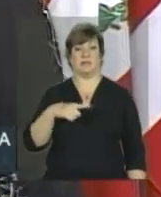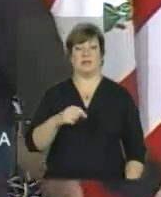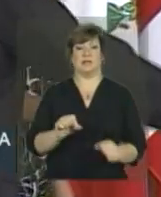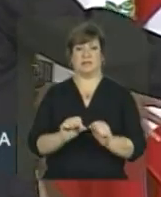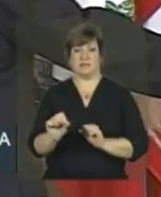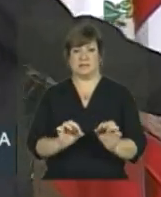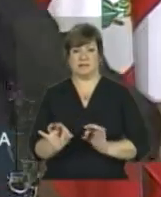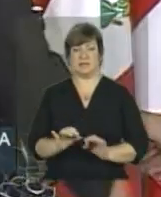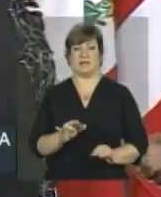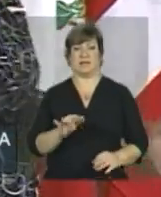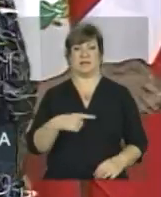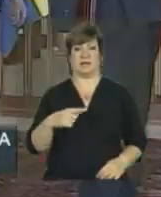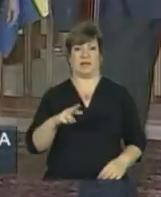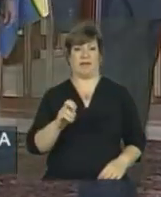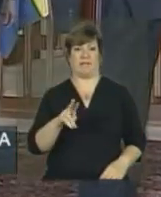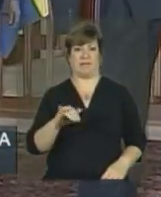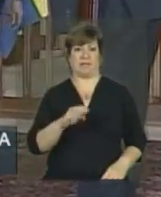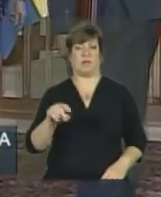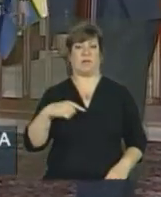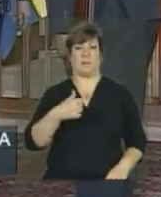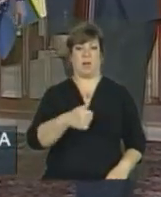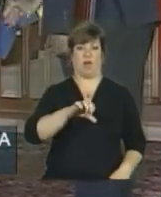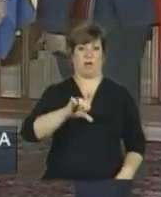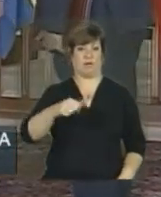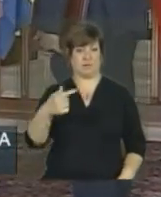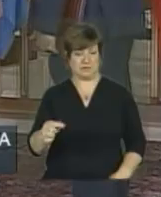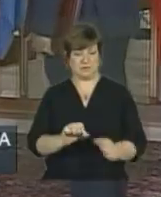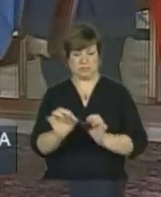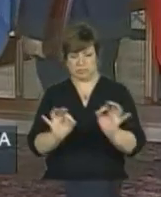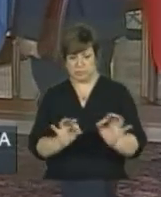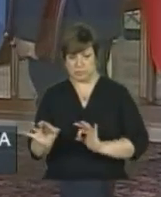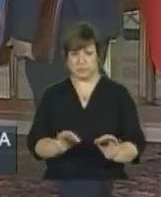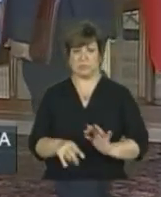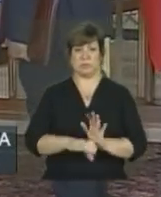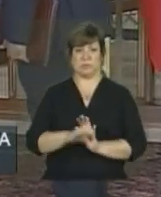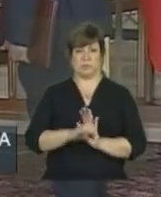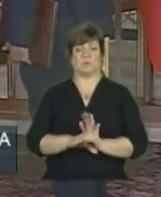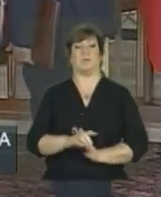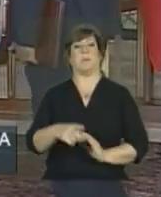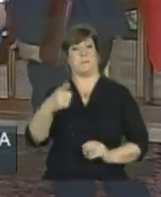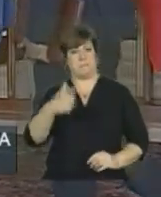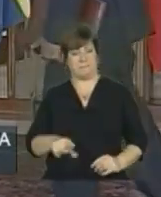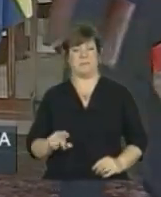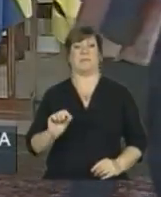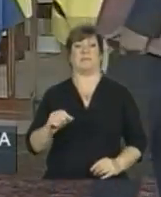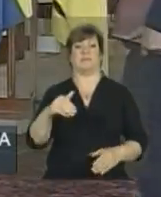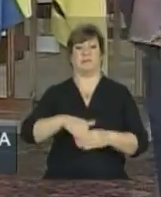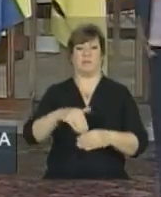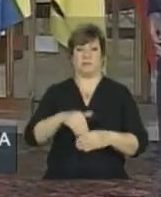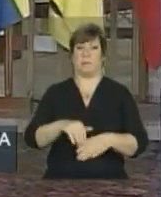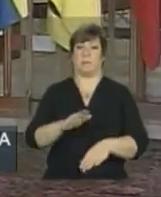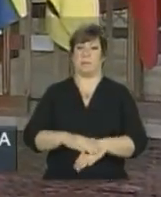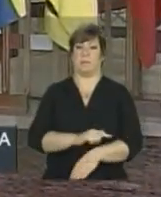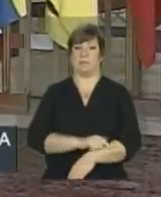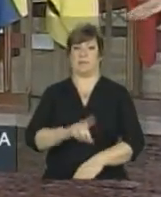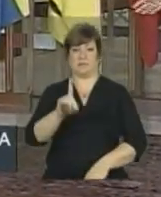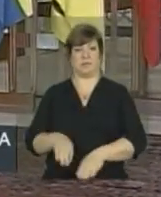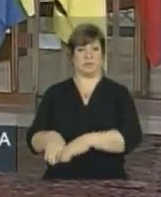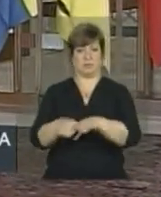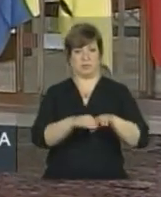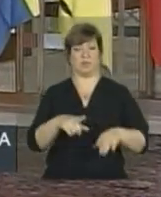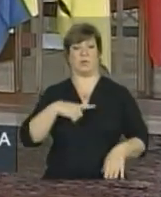em 1997 garantiu eleições mais democráticas em 99, que resultaram num